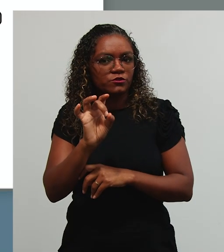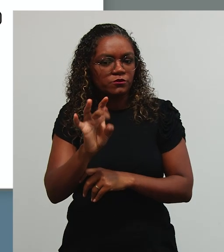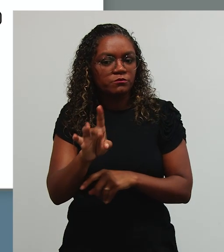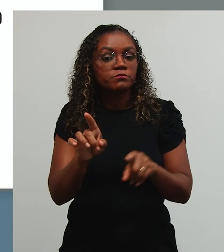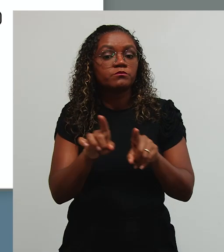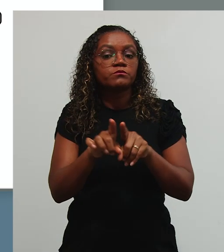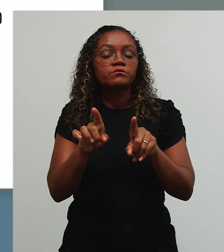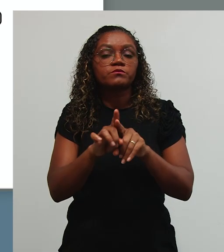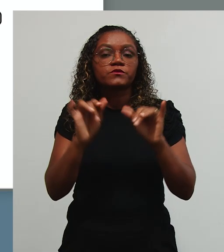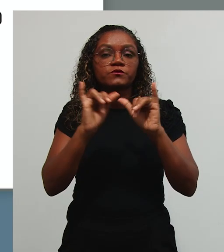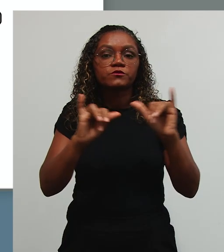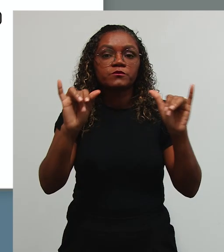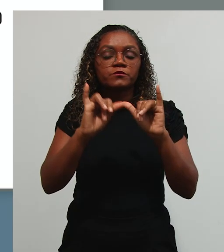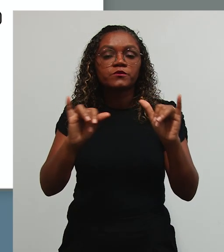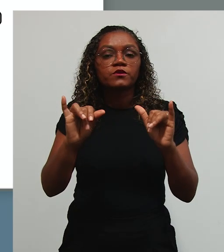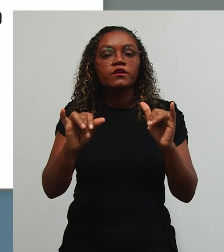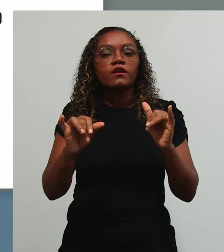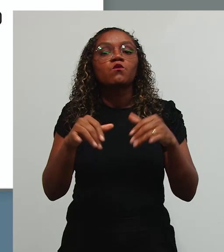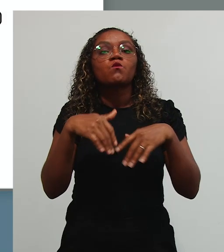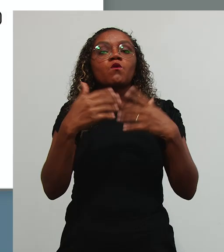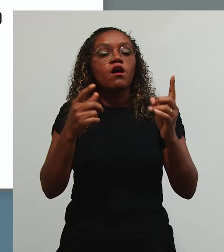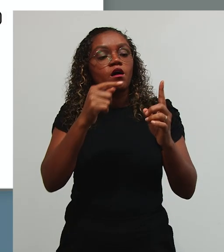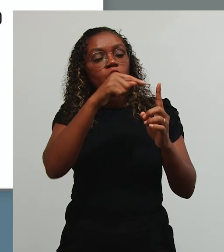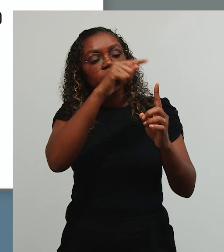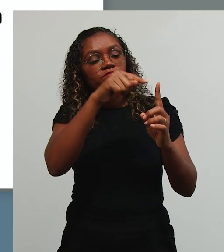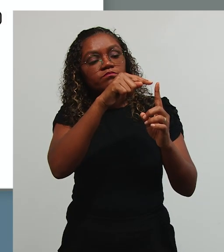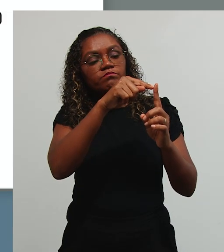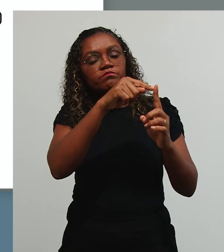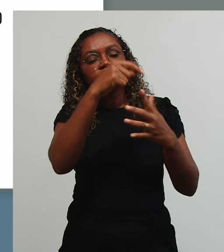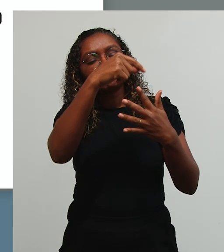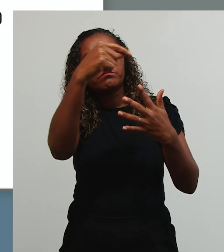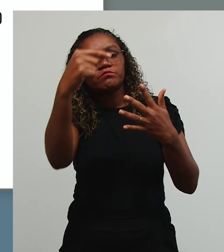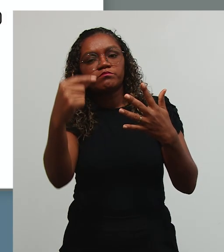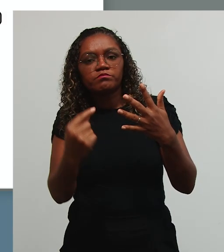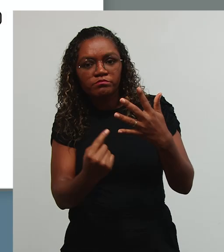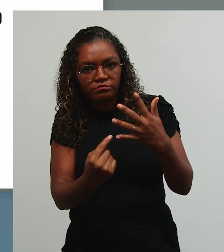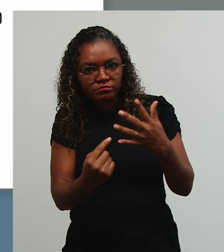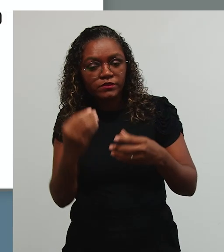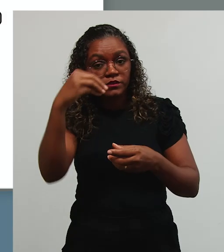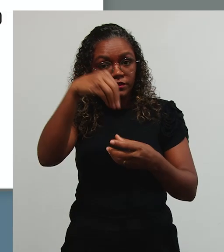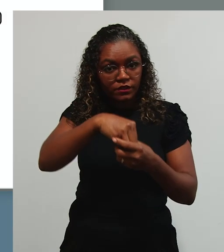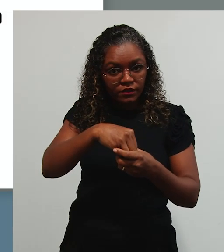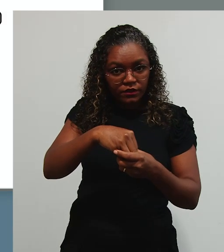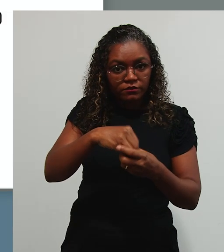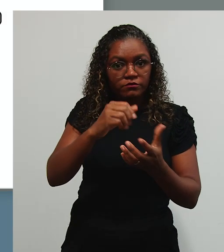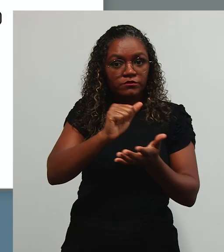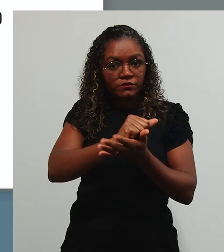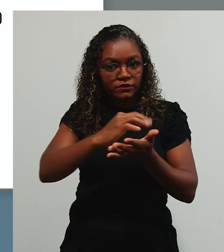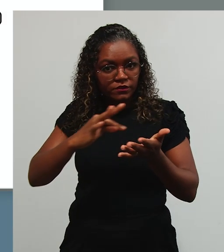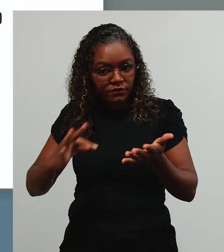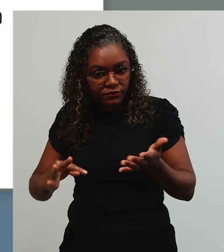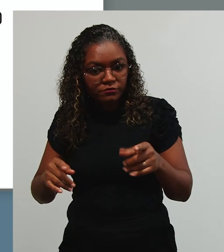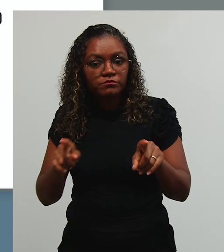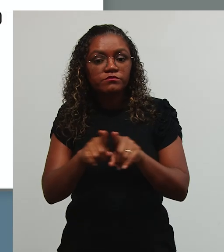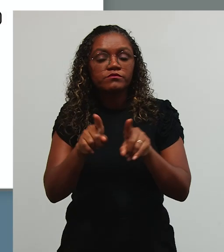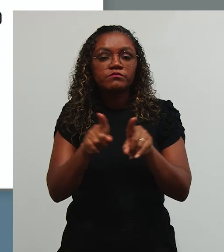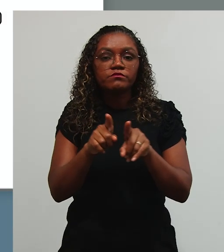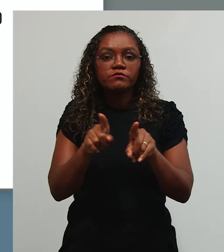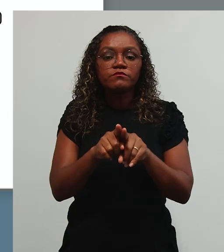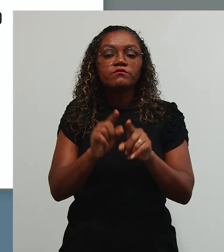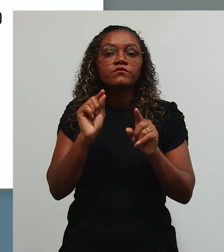que informar quais são os objetivos do seu trabalho. Você também define de modo